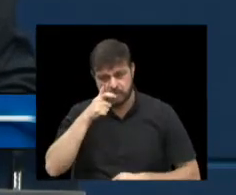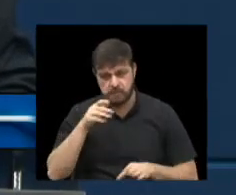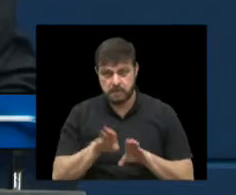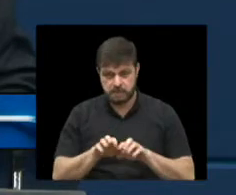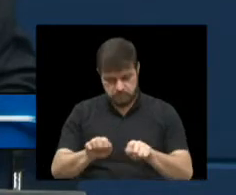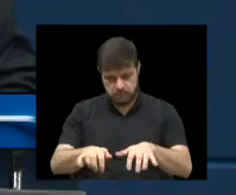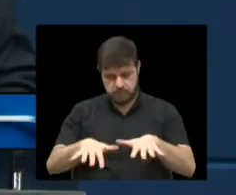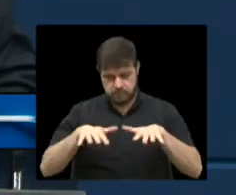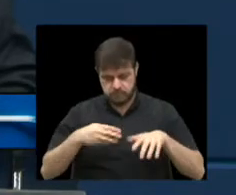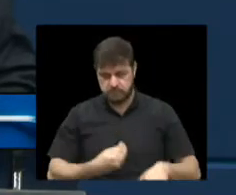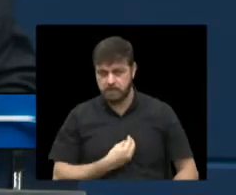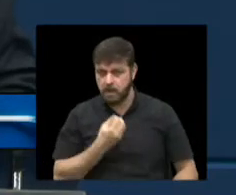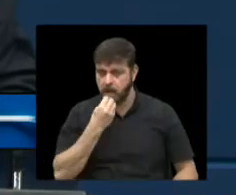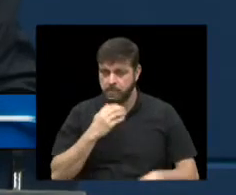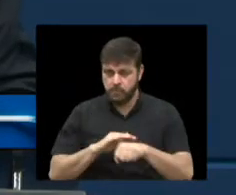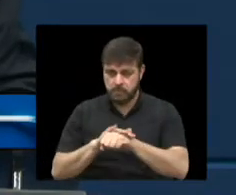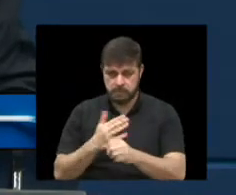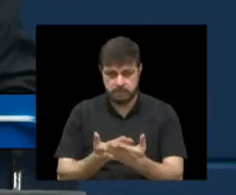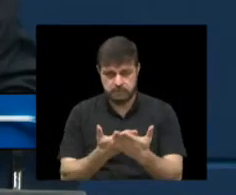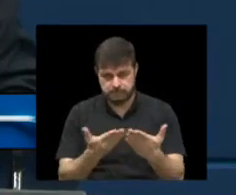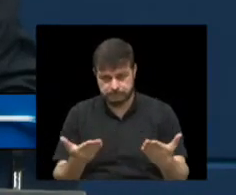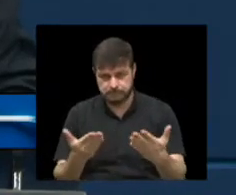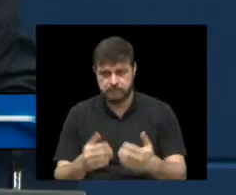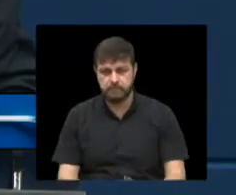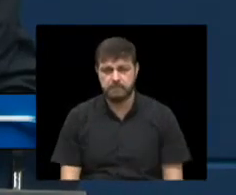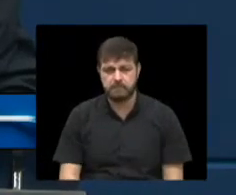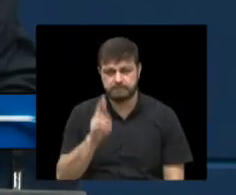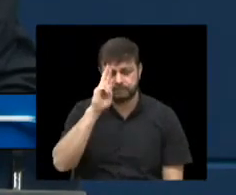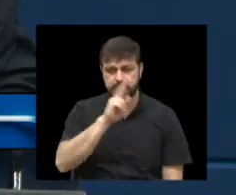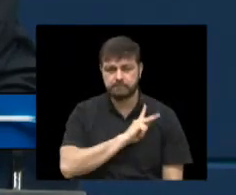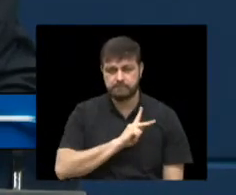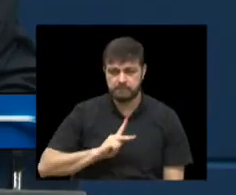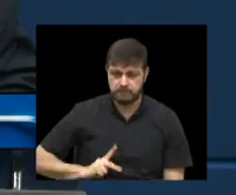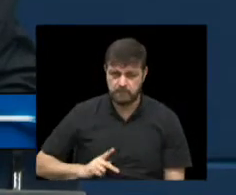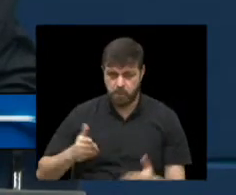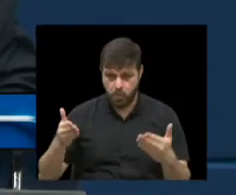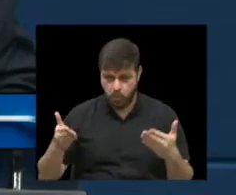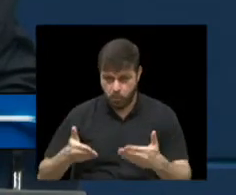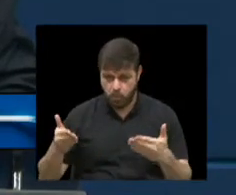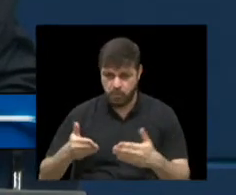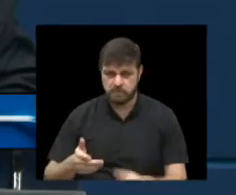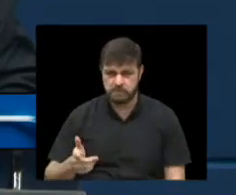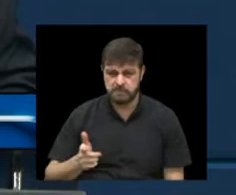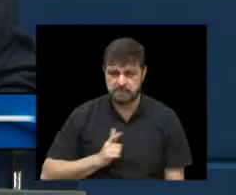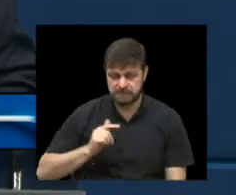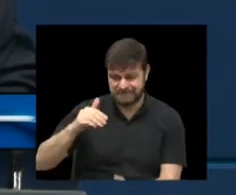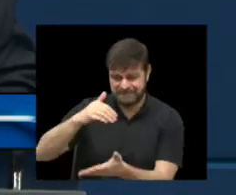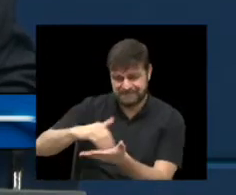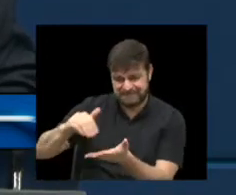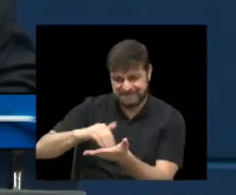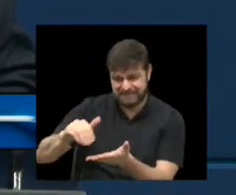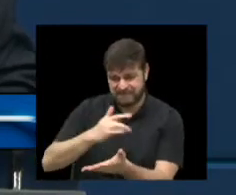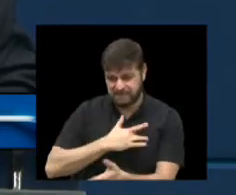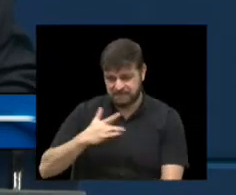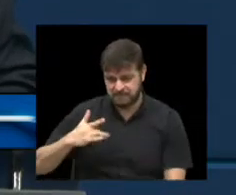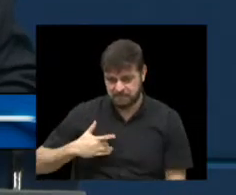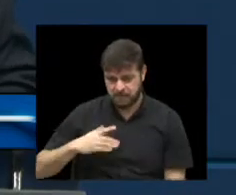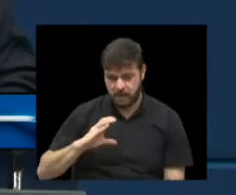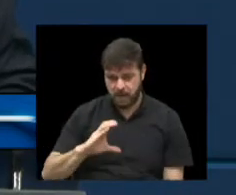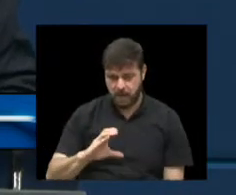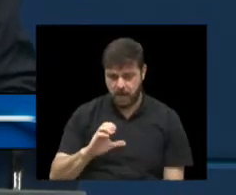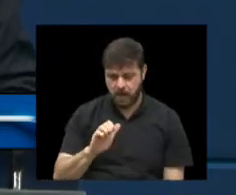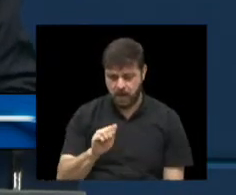aqui presente, meu boa noite. Senhor presidente, hoje recebemos o secretário de Saúde, Carmelo de